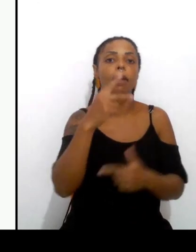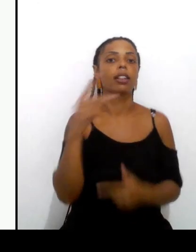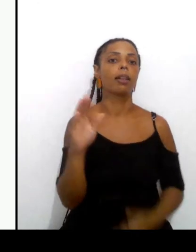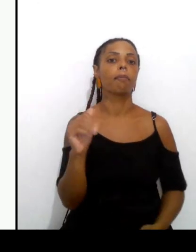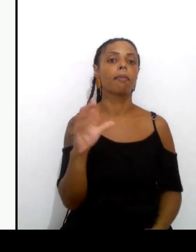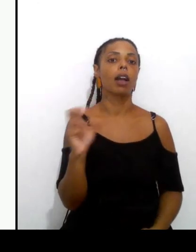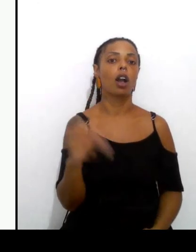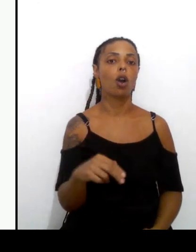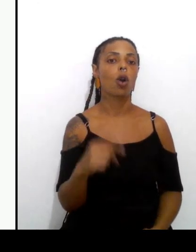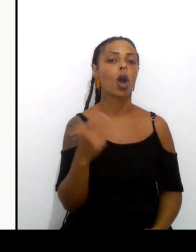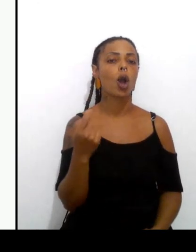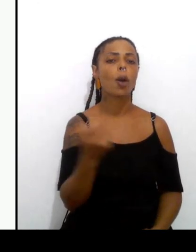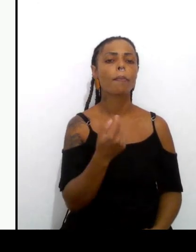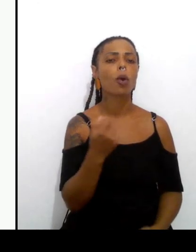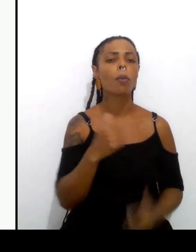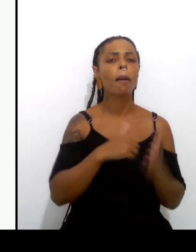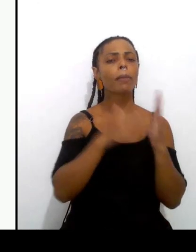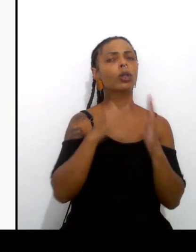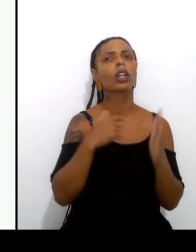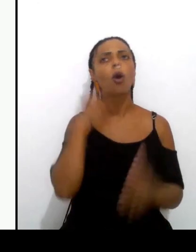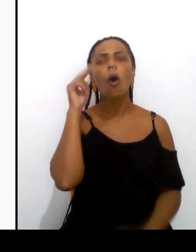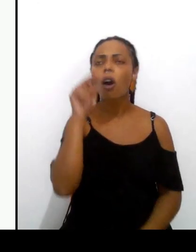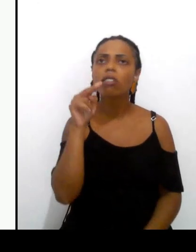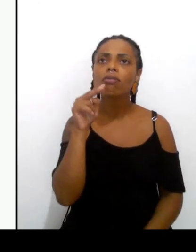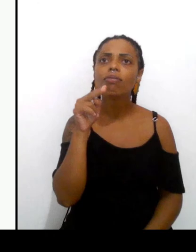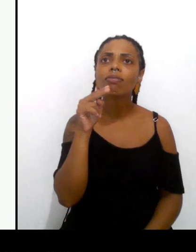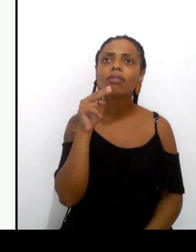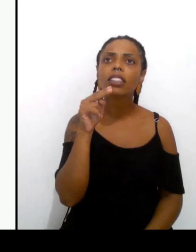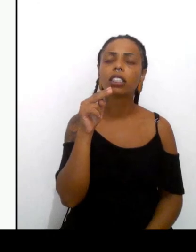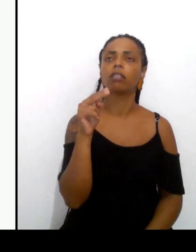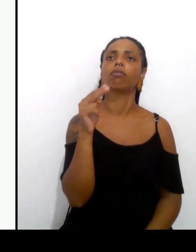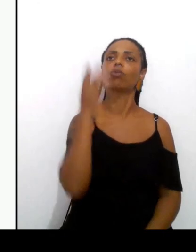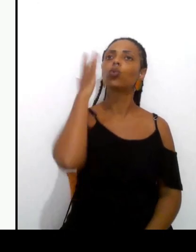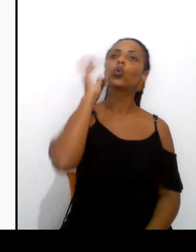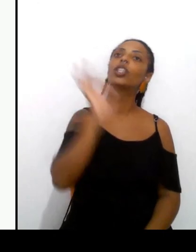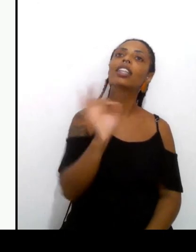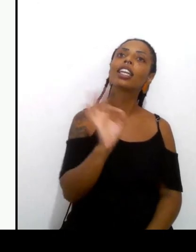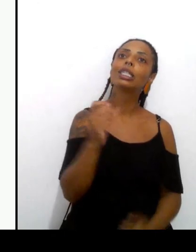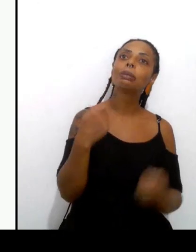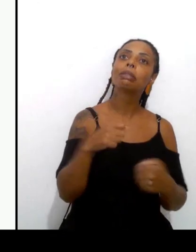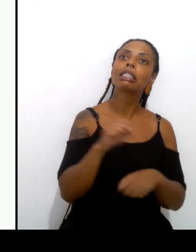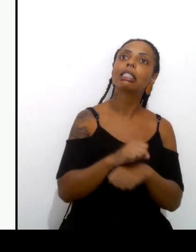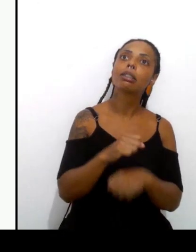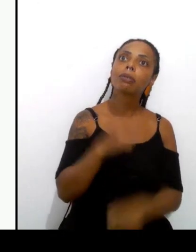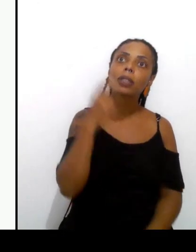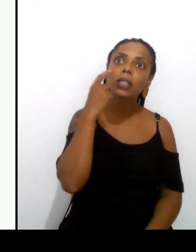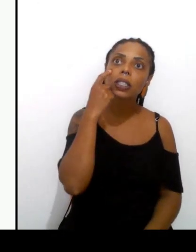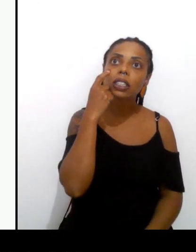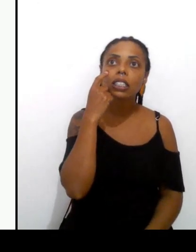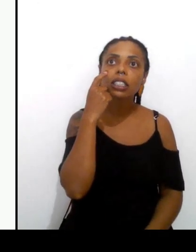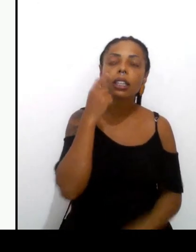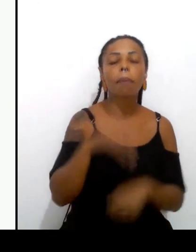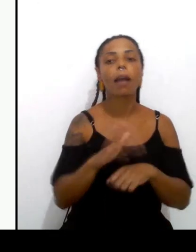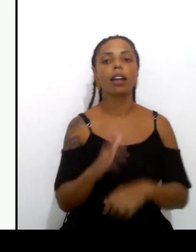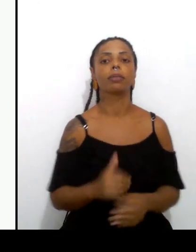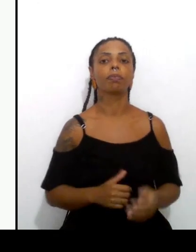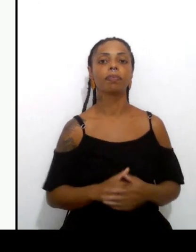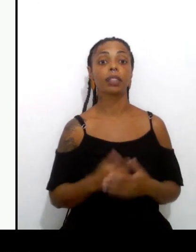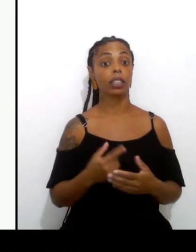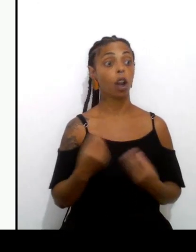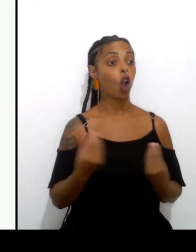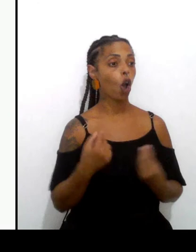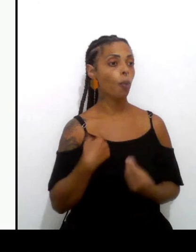poucas pinturas que eu não podia entender o que estava acontecendo logo desde o início e essa nossa incapacidade